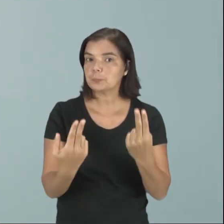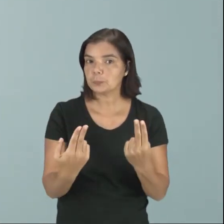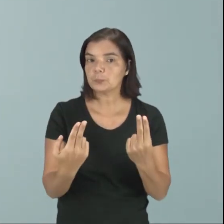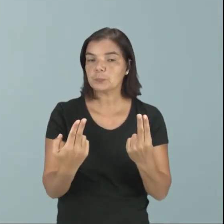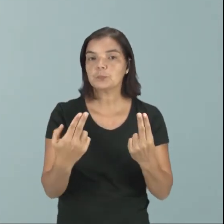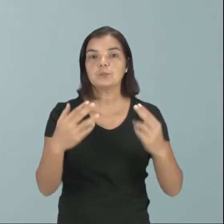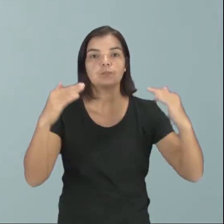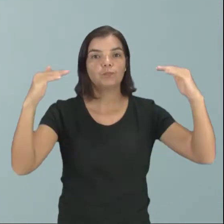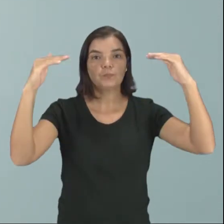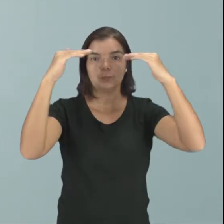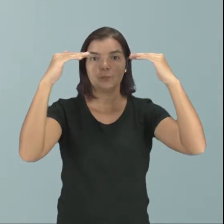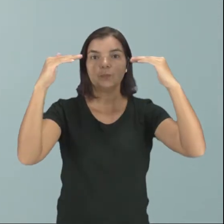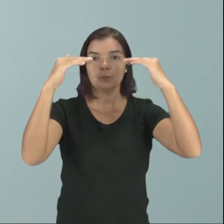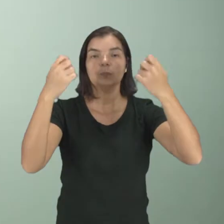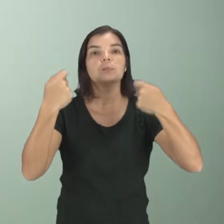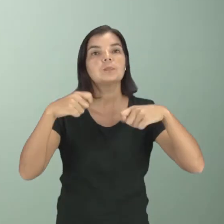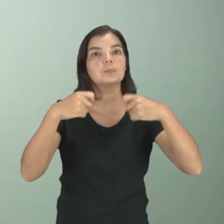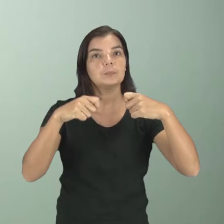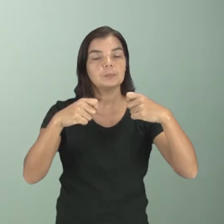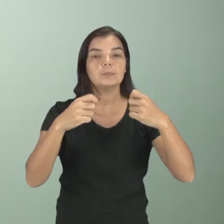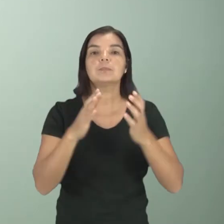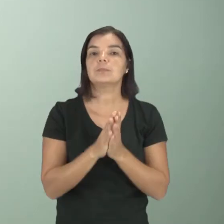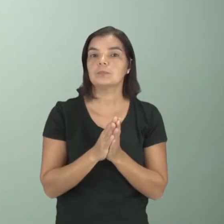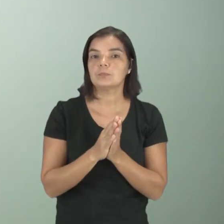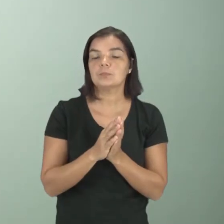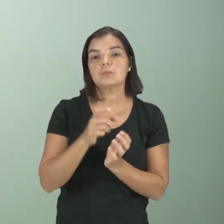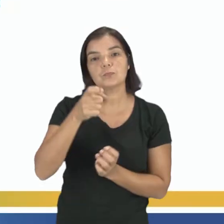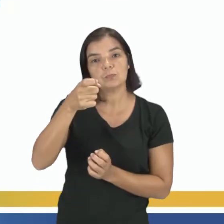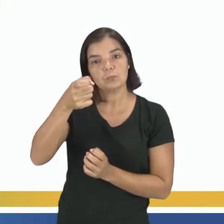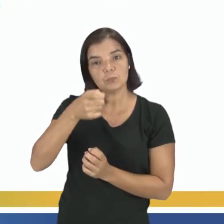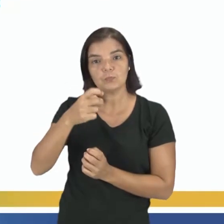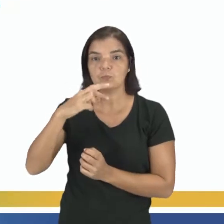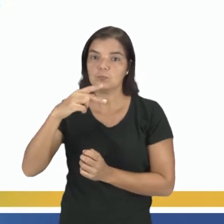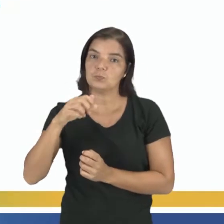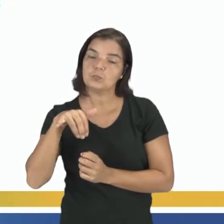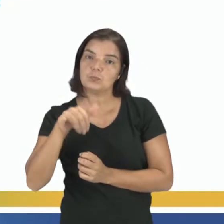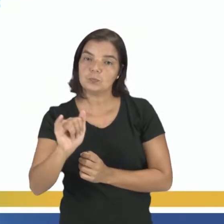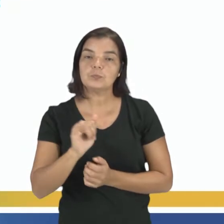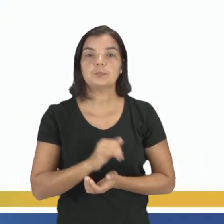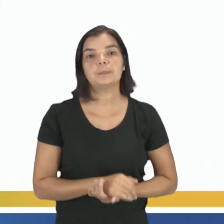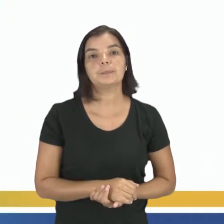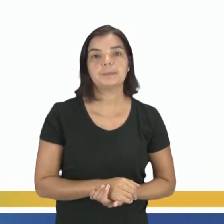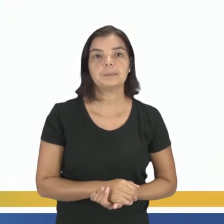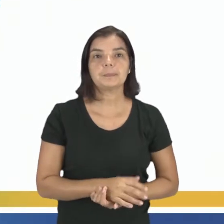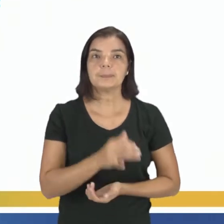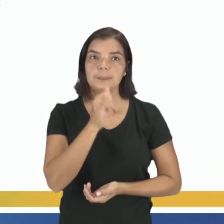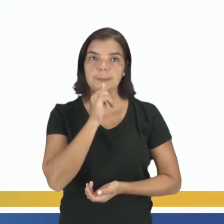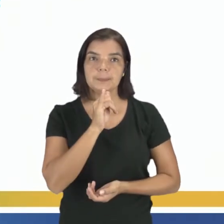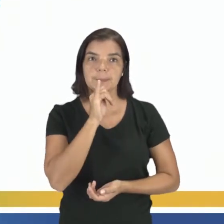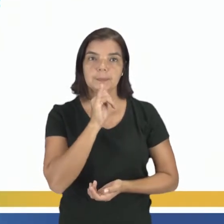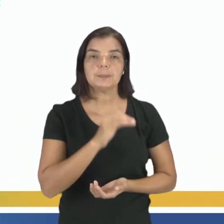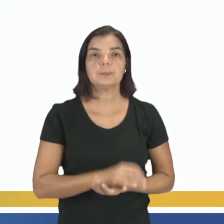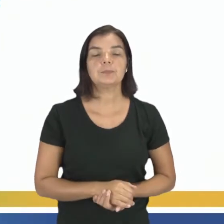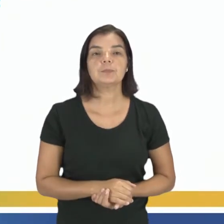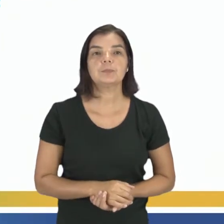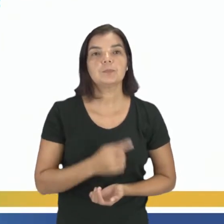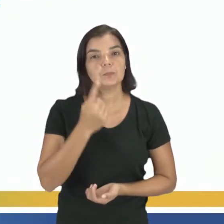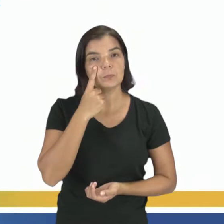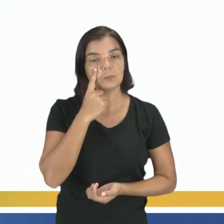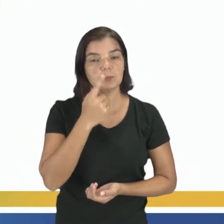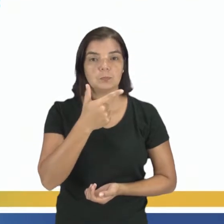os meus expoentes também serão iguais. Logo, x será igual a y. Aí um exemplo de equação, vamos